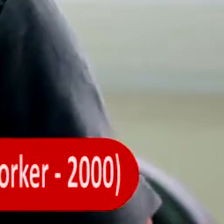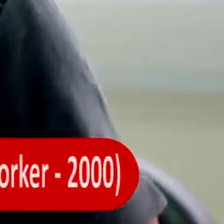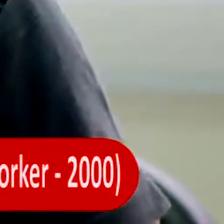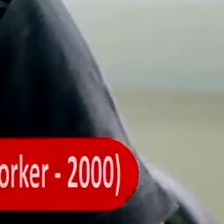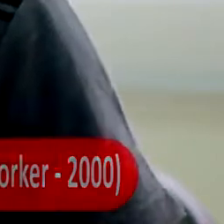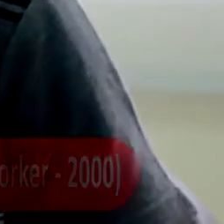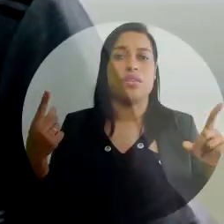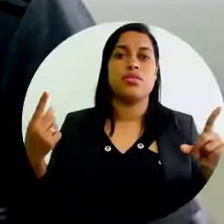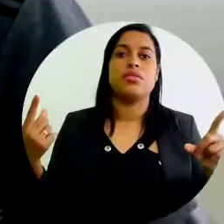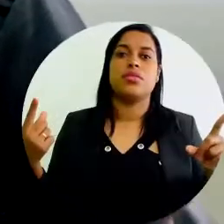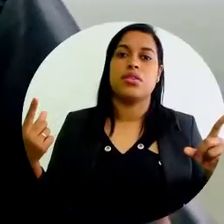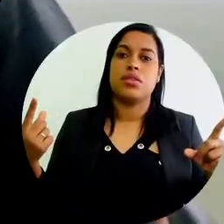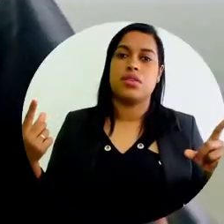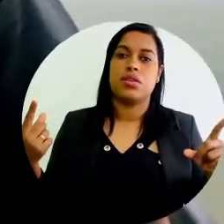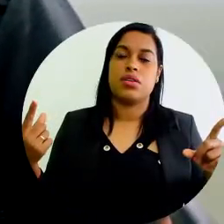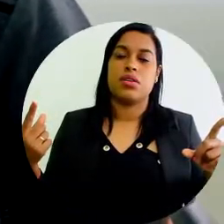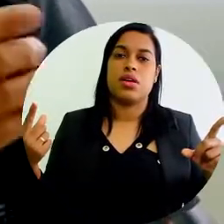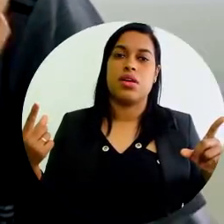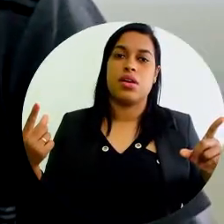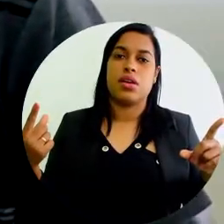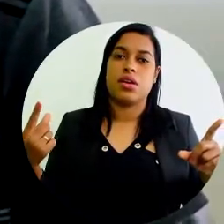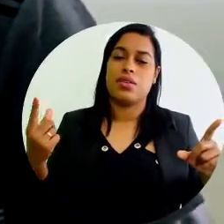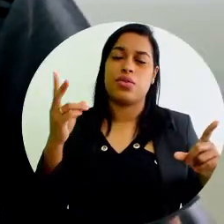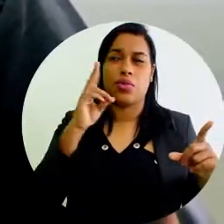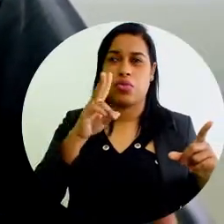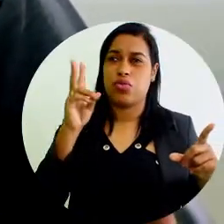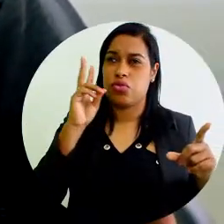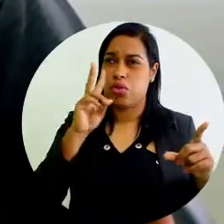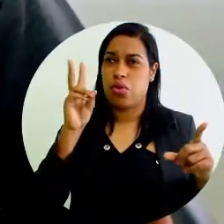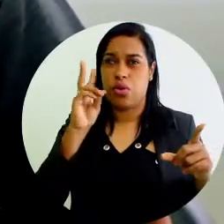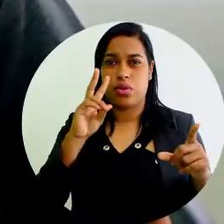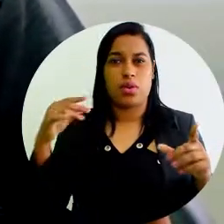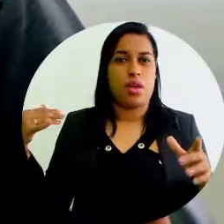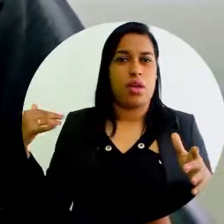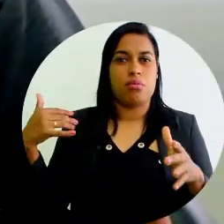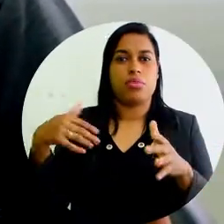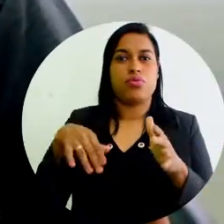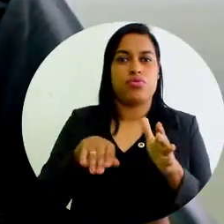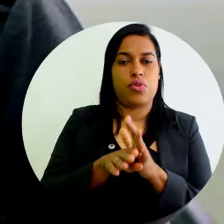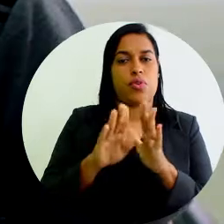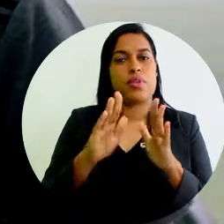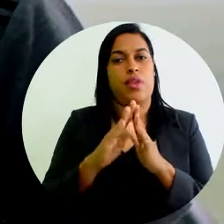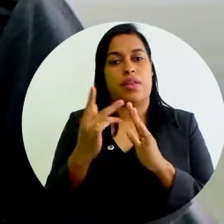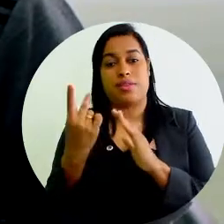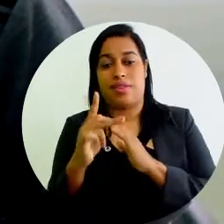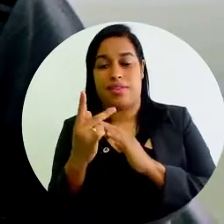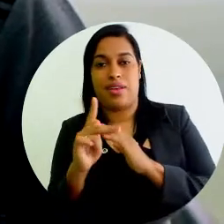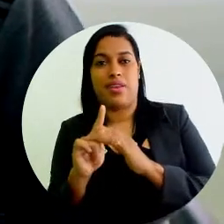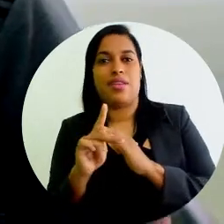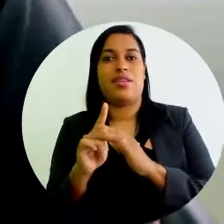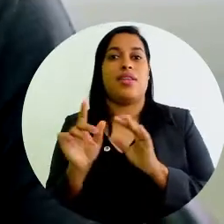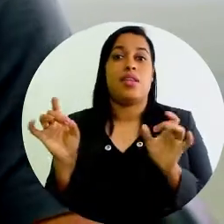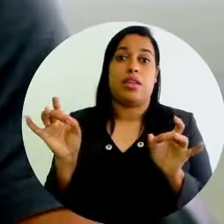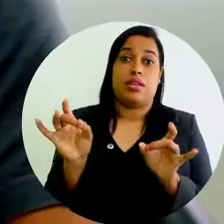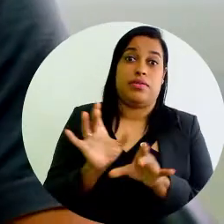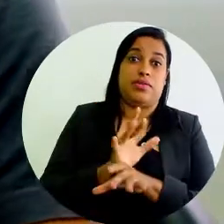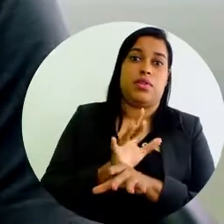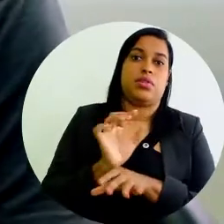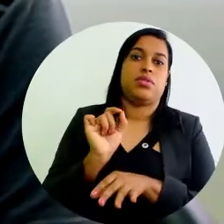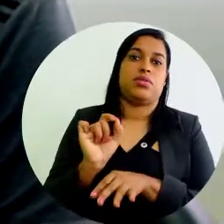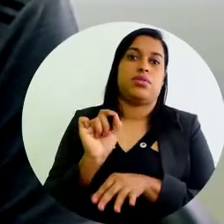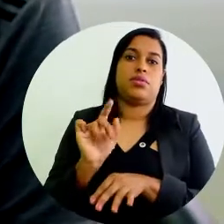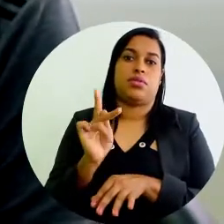tão demorado. Mas ele conta toda a história de como Anne Sullivan chegou na casa de Helen Keller e